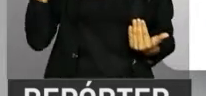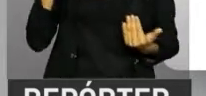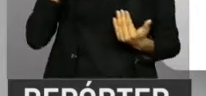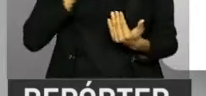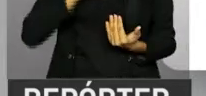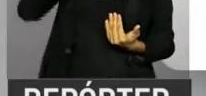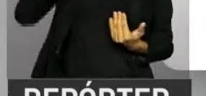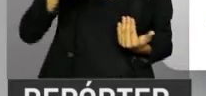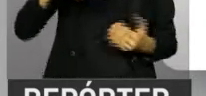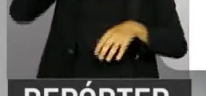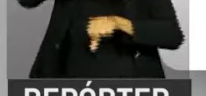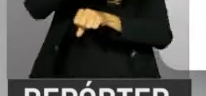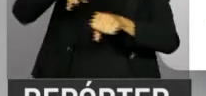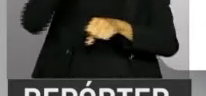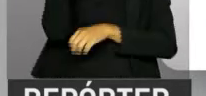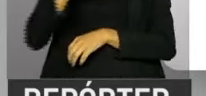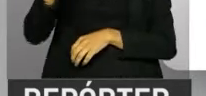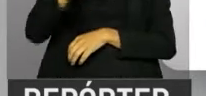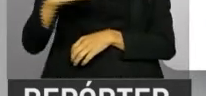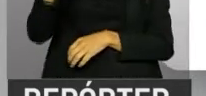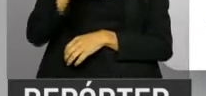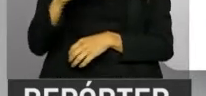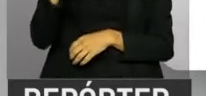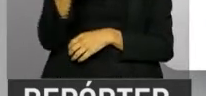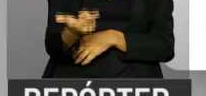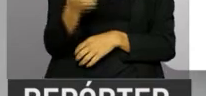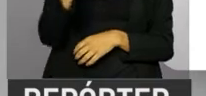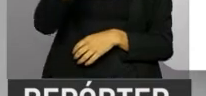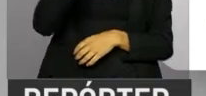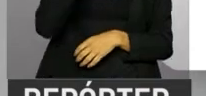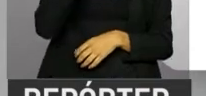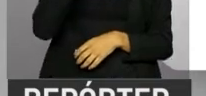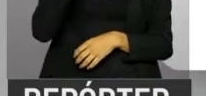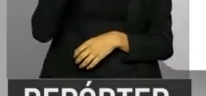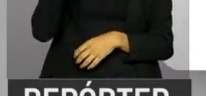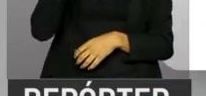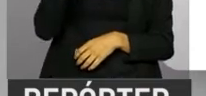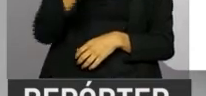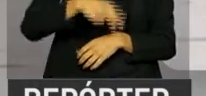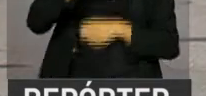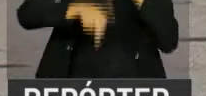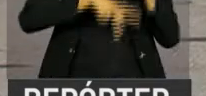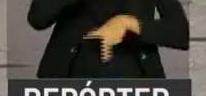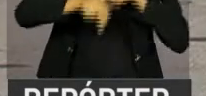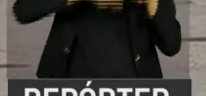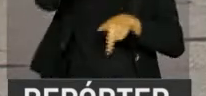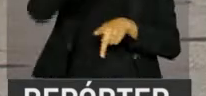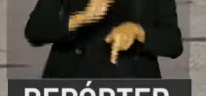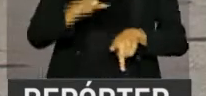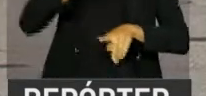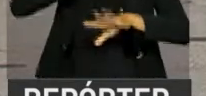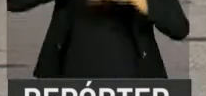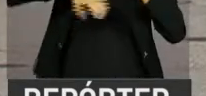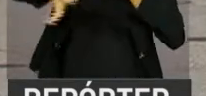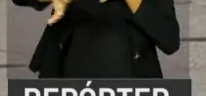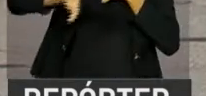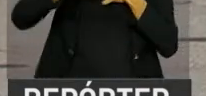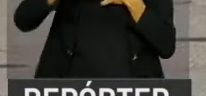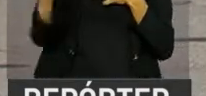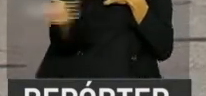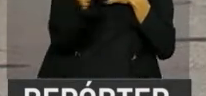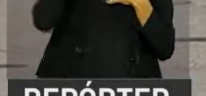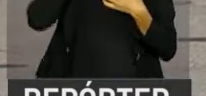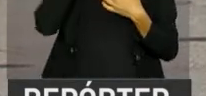desaparecidos então pelas redes sociais o presidente disse que os brasileiros se solidarizam com as vítimas e que os pensamentos